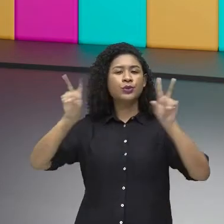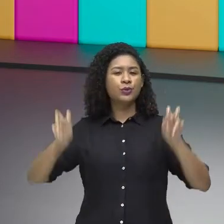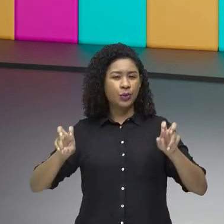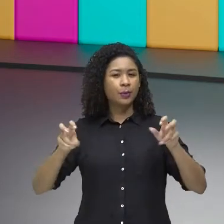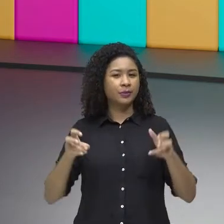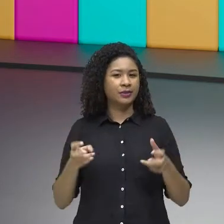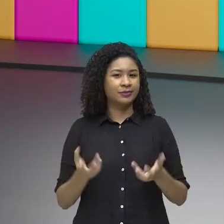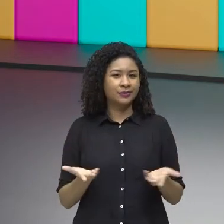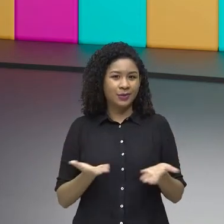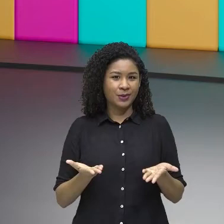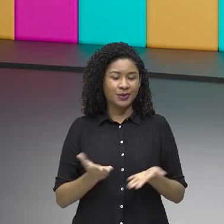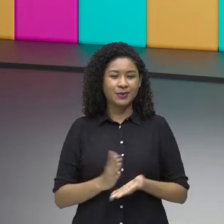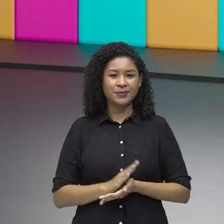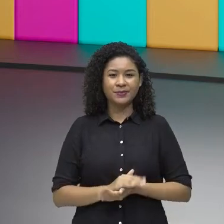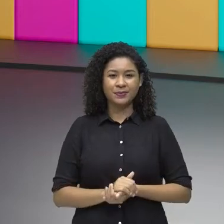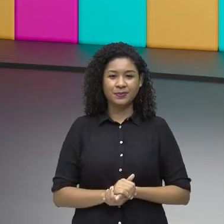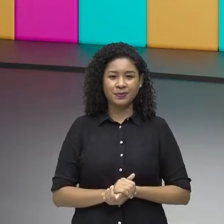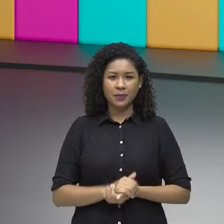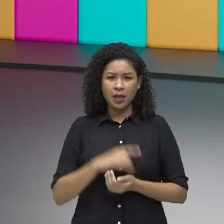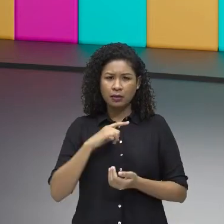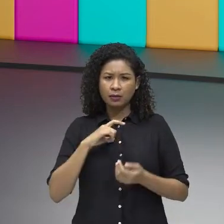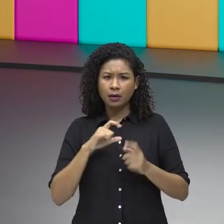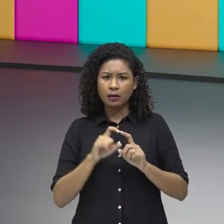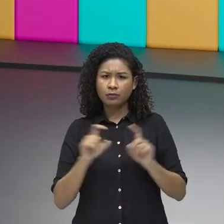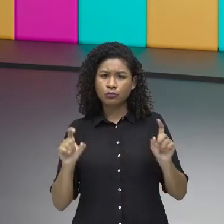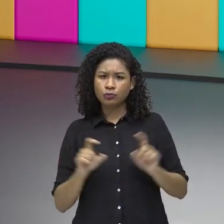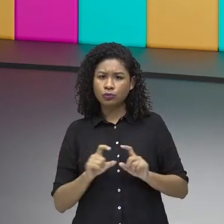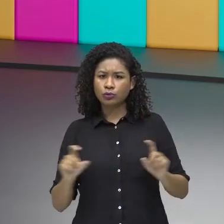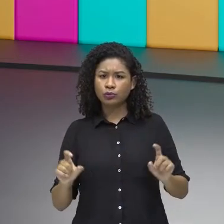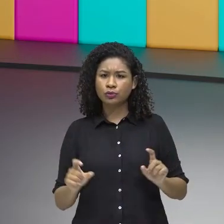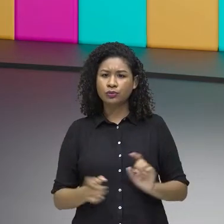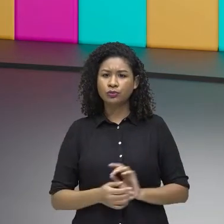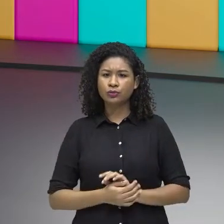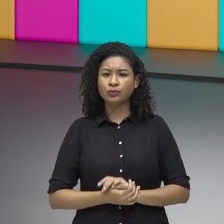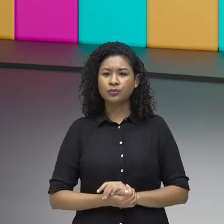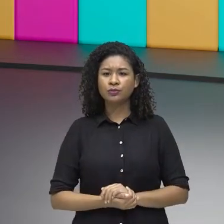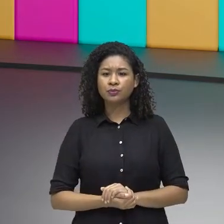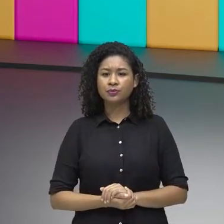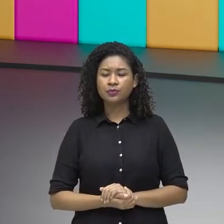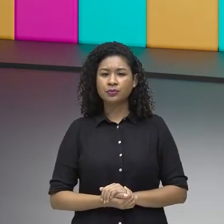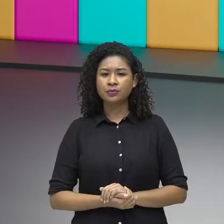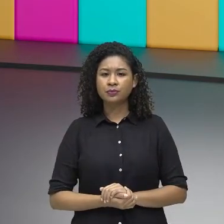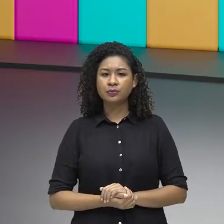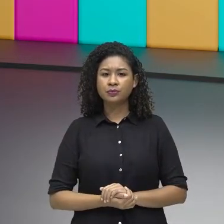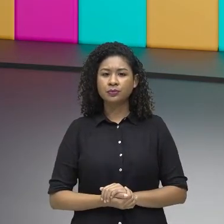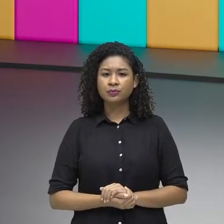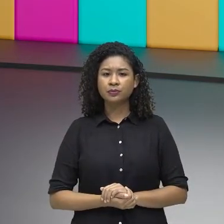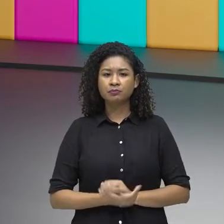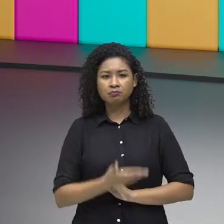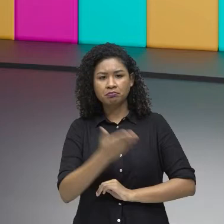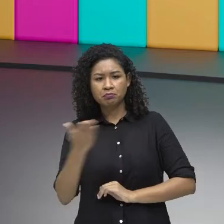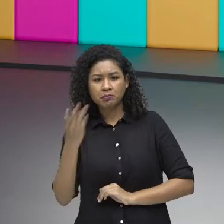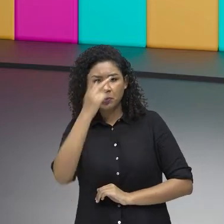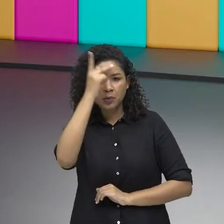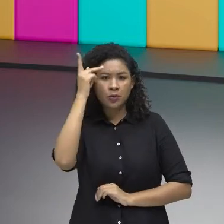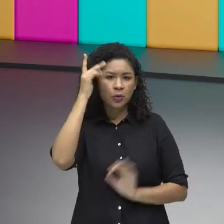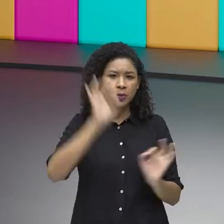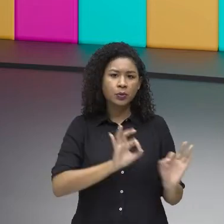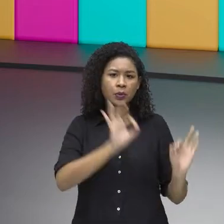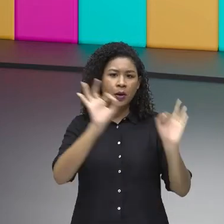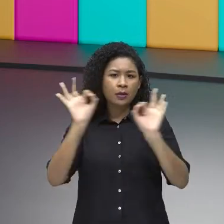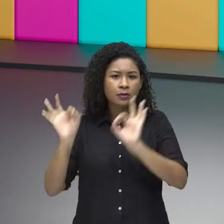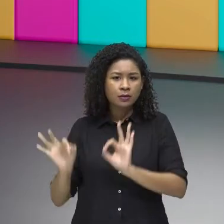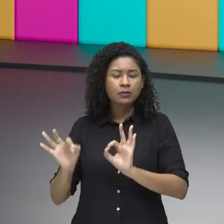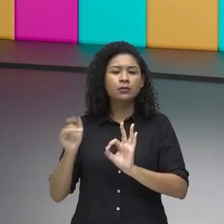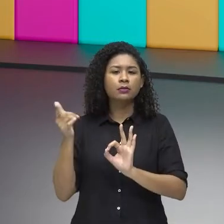aqui. Nós temos os versos aí para colocar, para que nossos telespectadores que